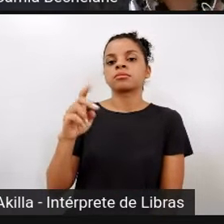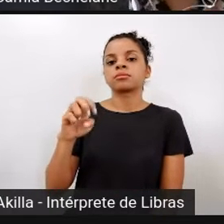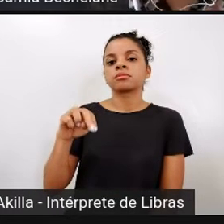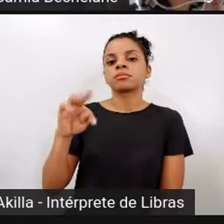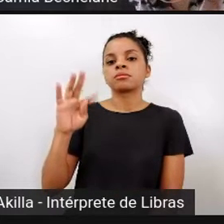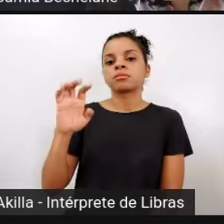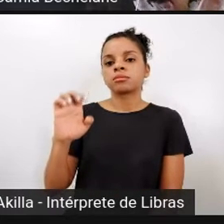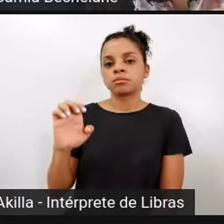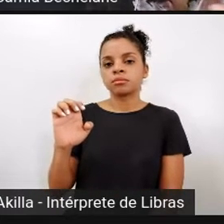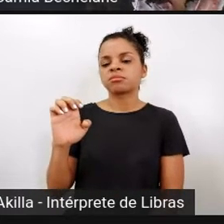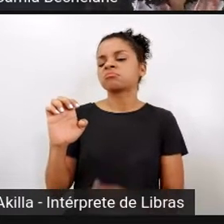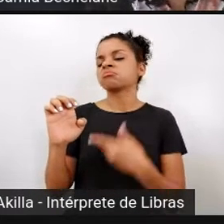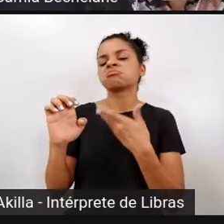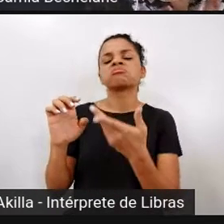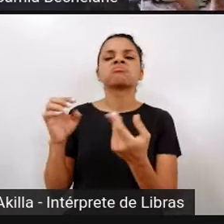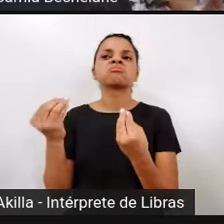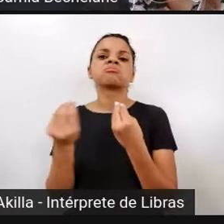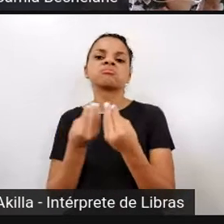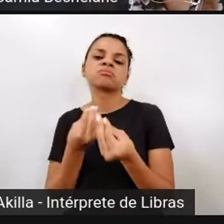a quê, né?